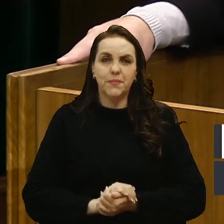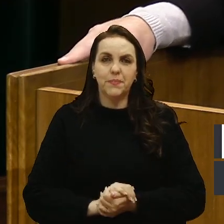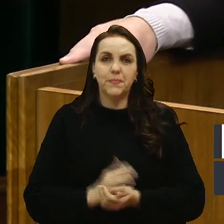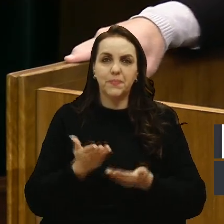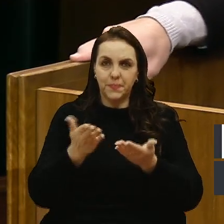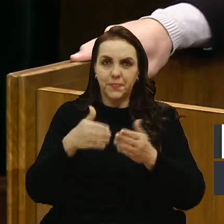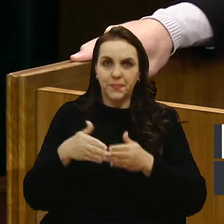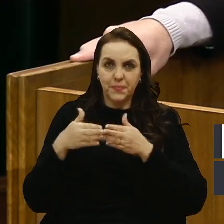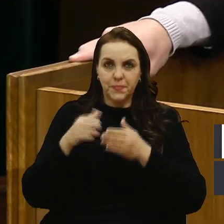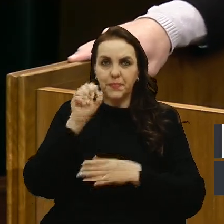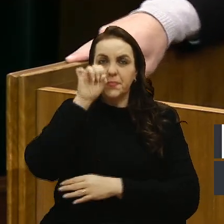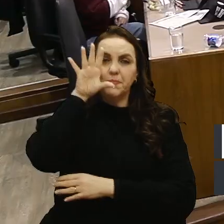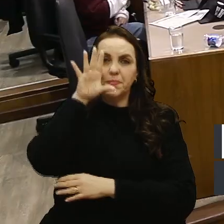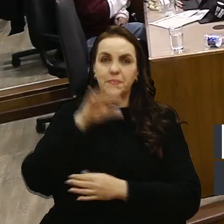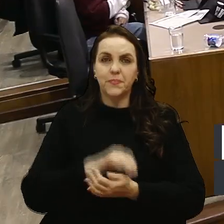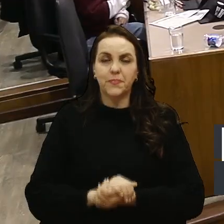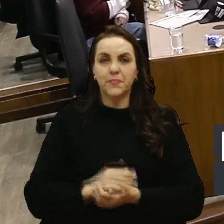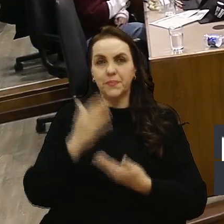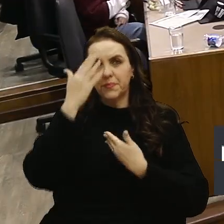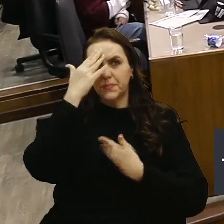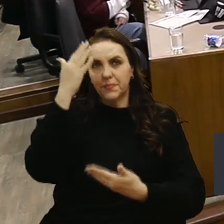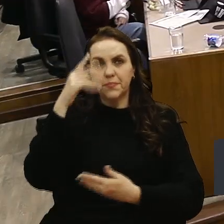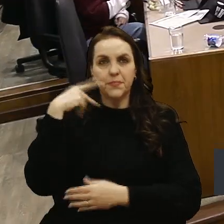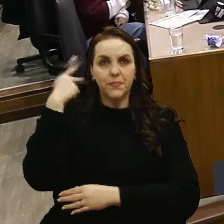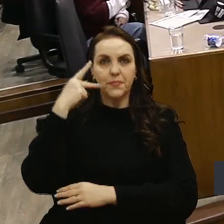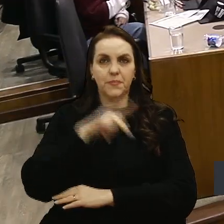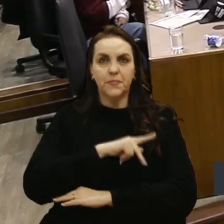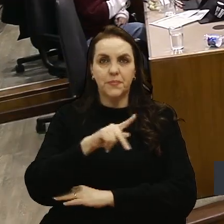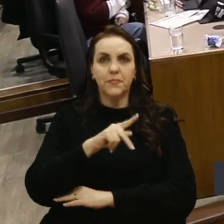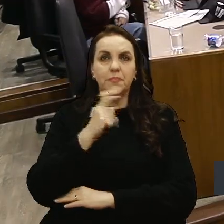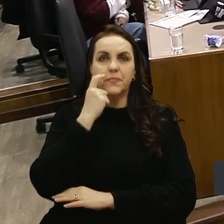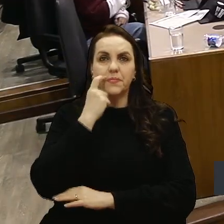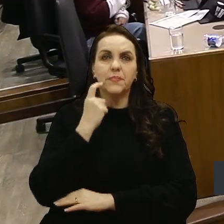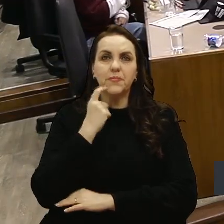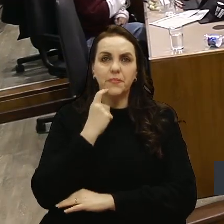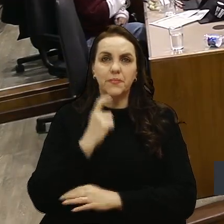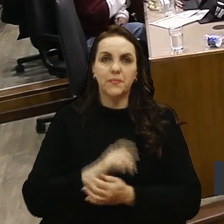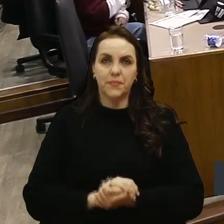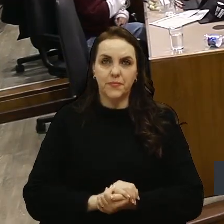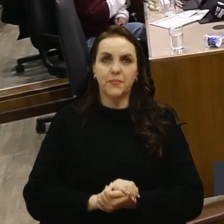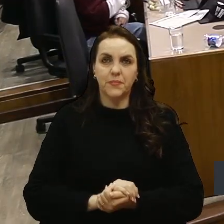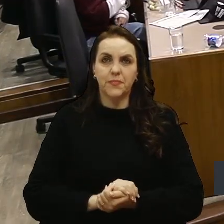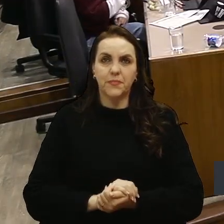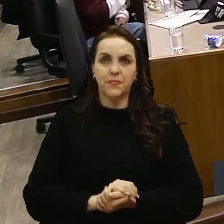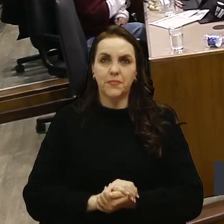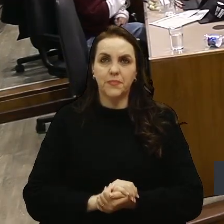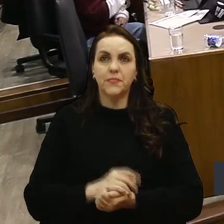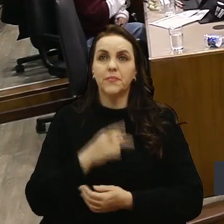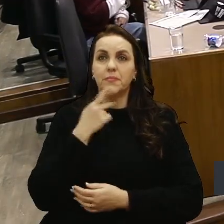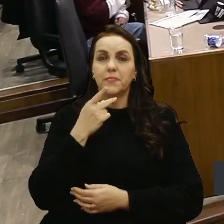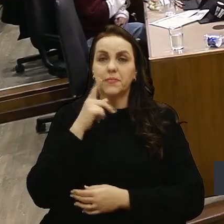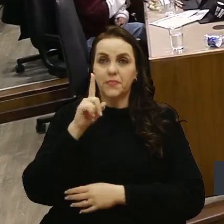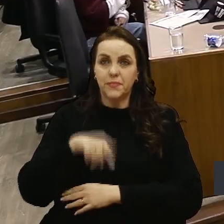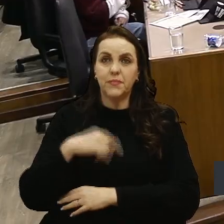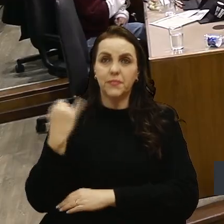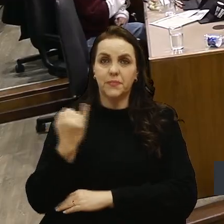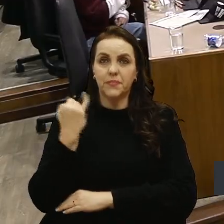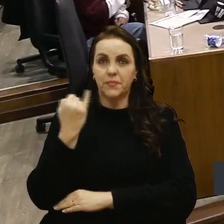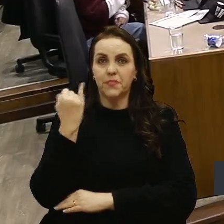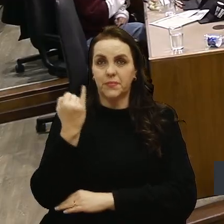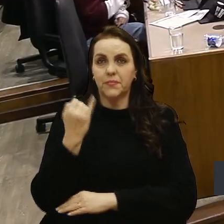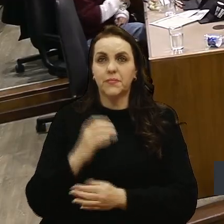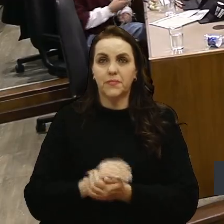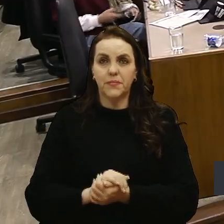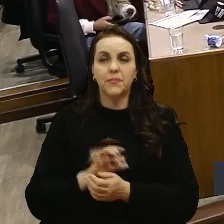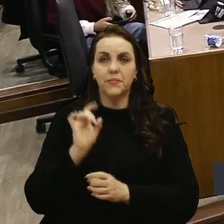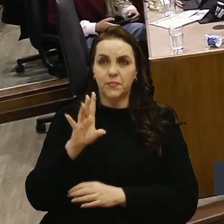Obrigado, vereador presidente Wagner Petrini, pela parte, e dizer que é importante, não